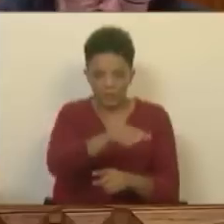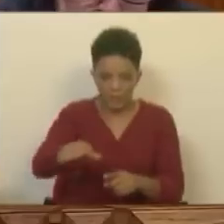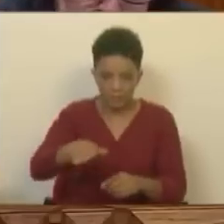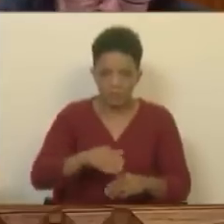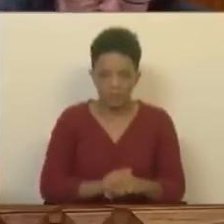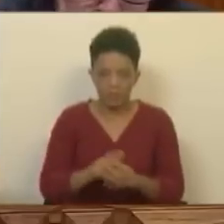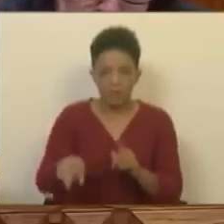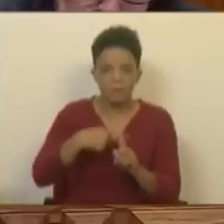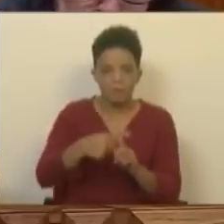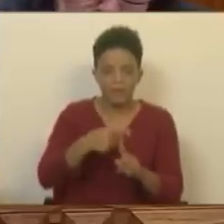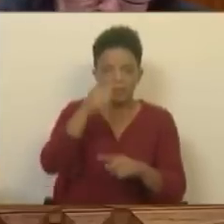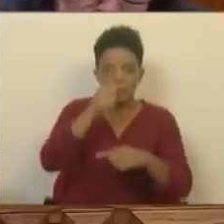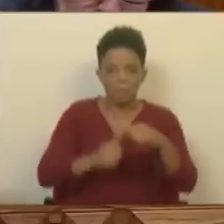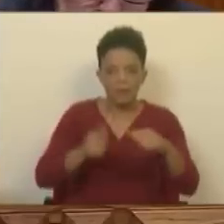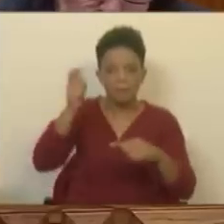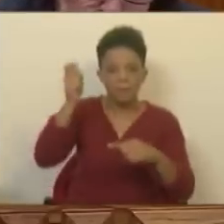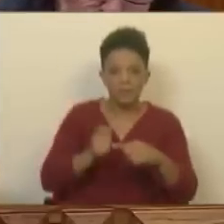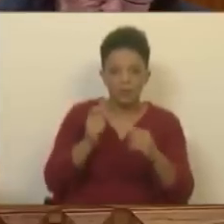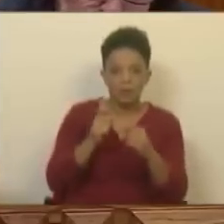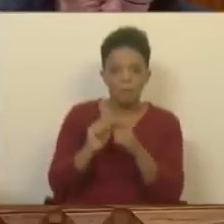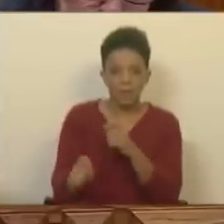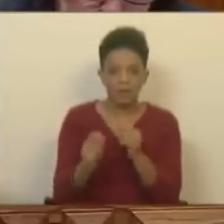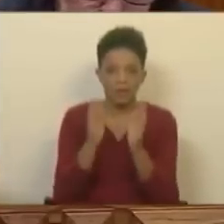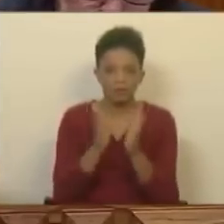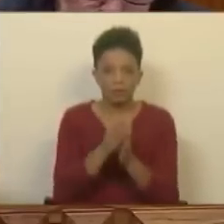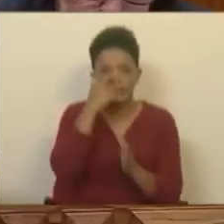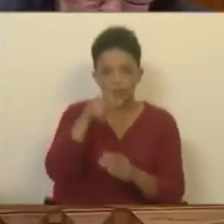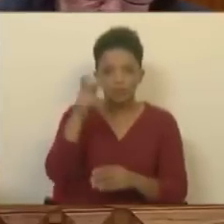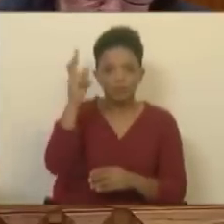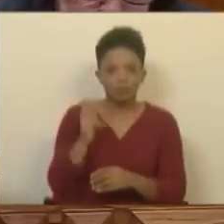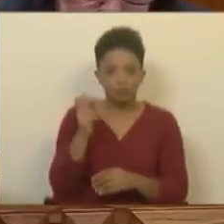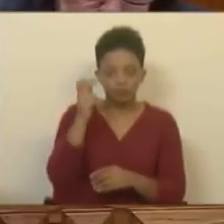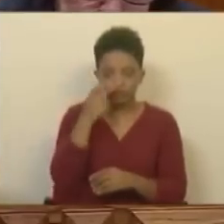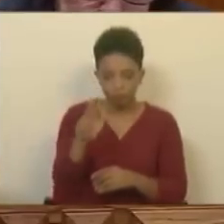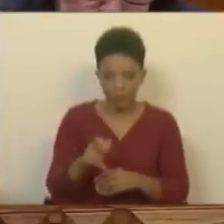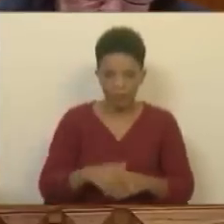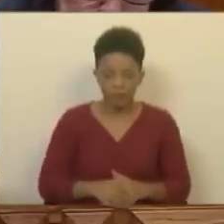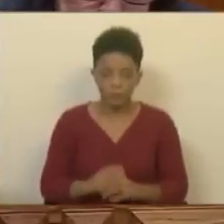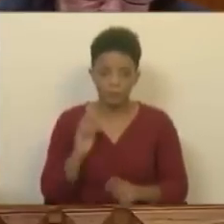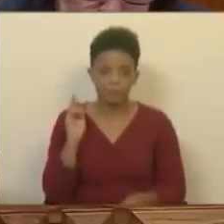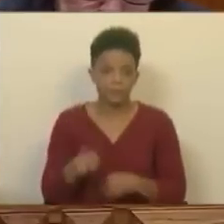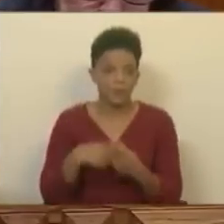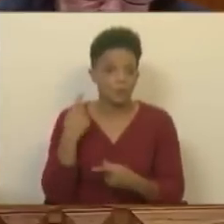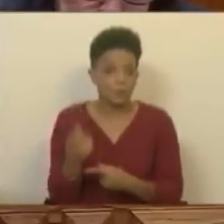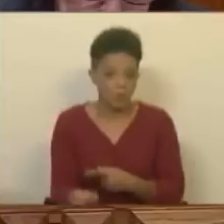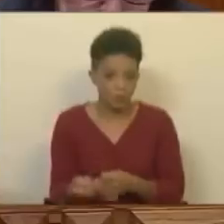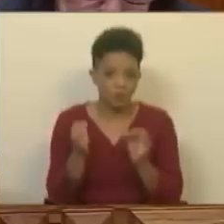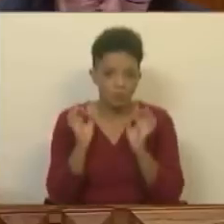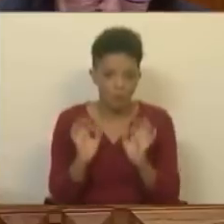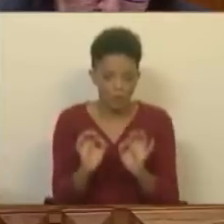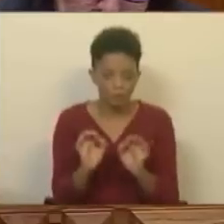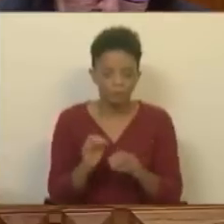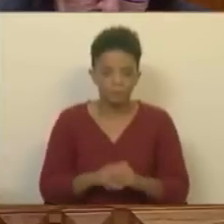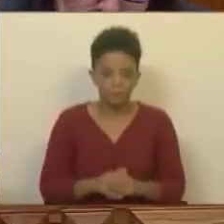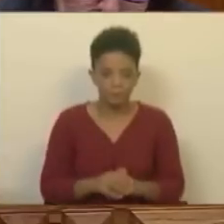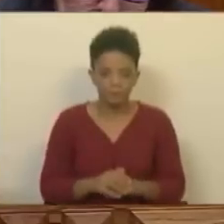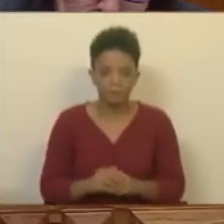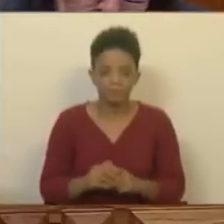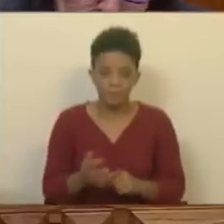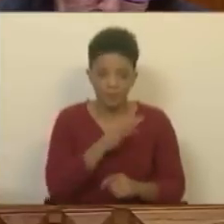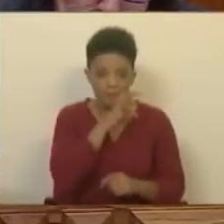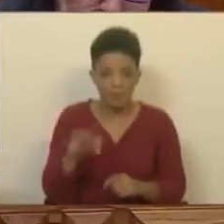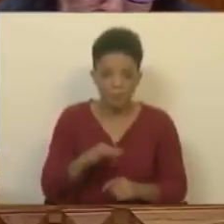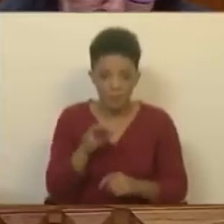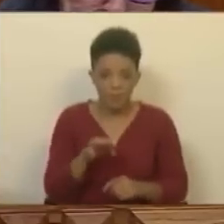mas nem pensam paga a todos os pensionistas e depois disso já a pagar